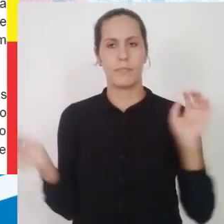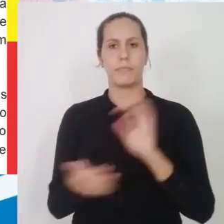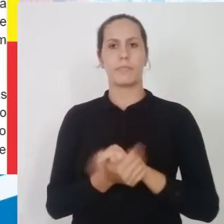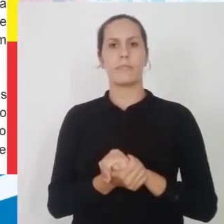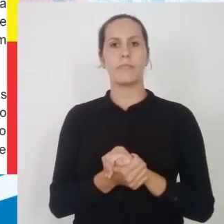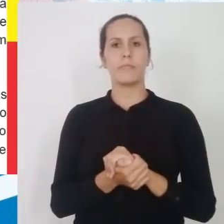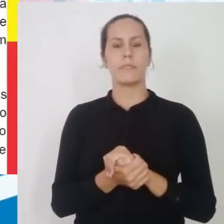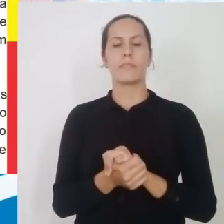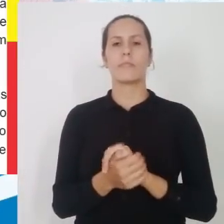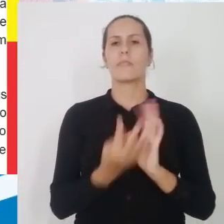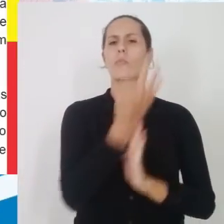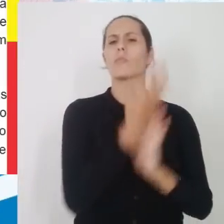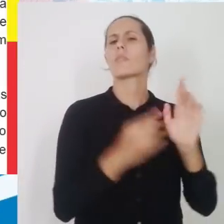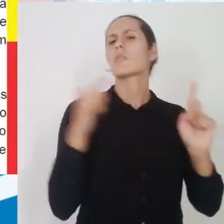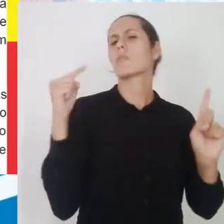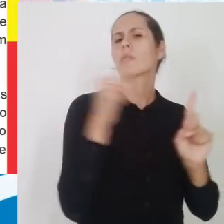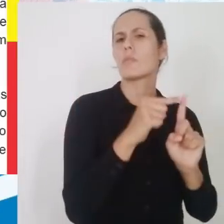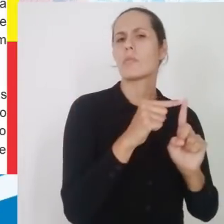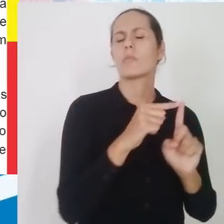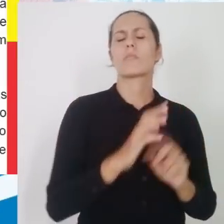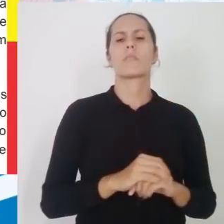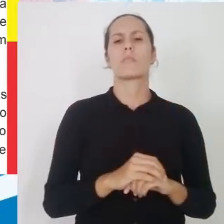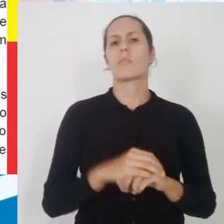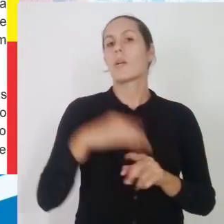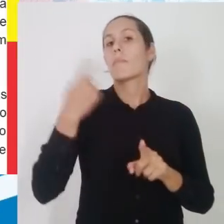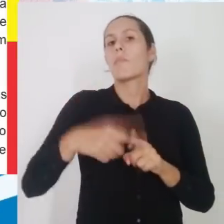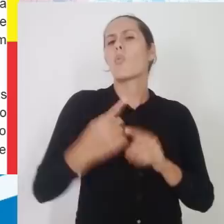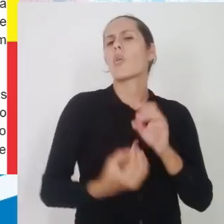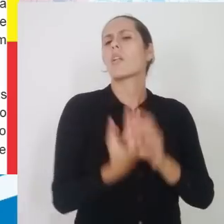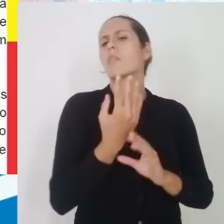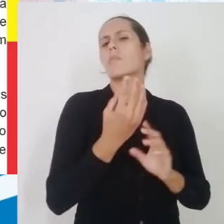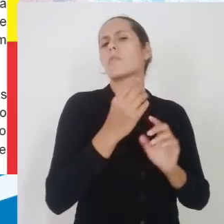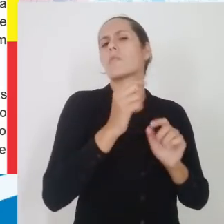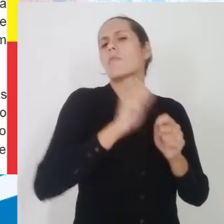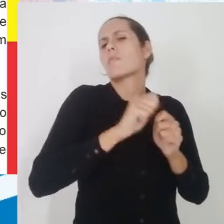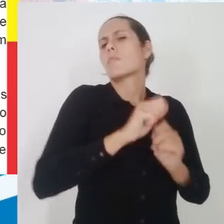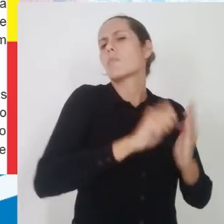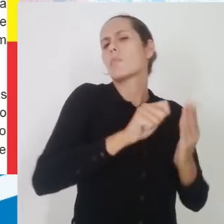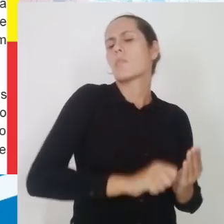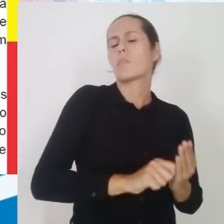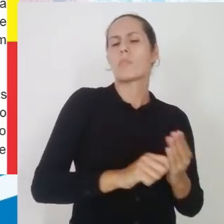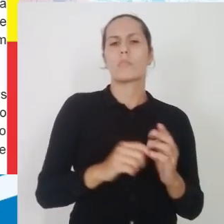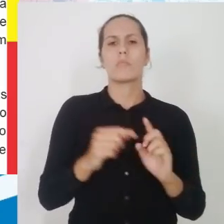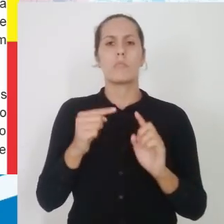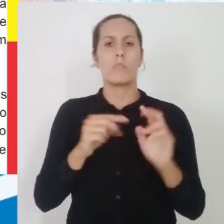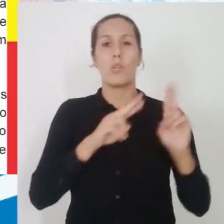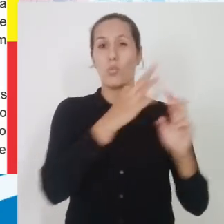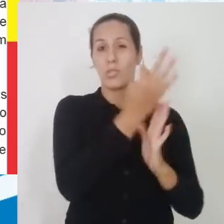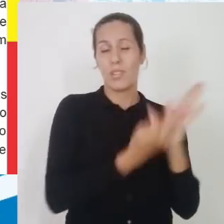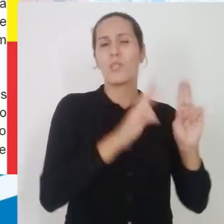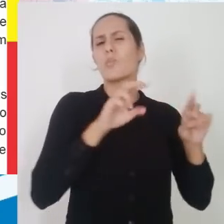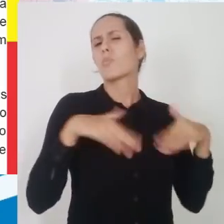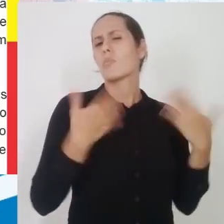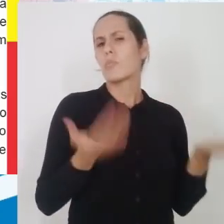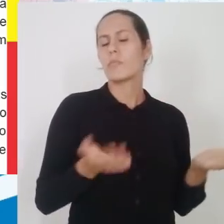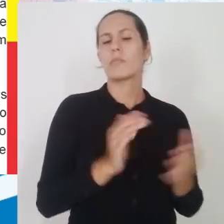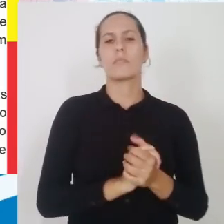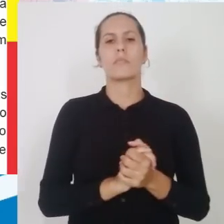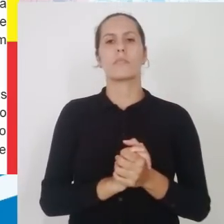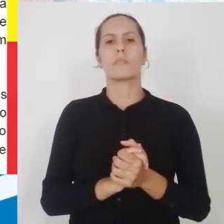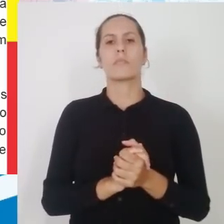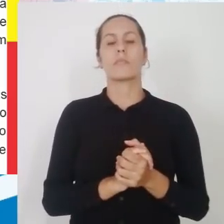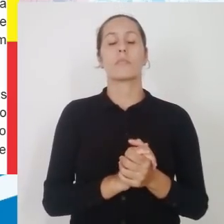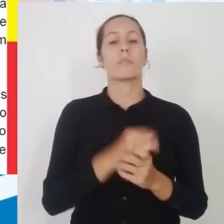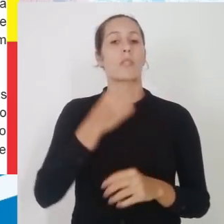um pouquinho mais longo para vocês. É um artigo de opinião cujo título é Fique em Casa, por